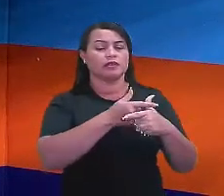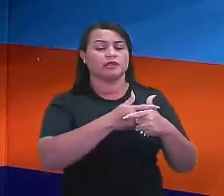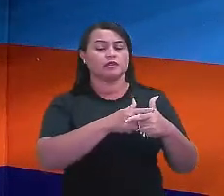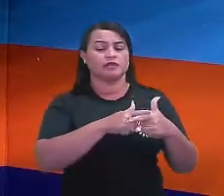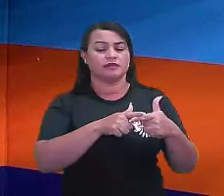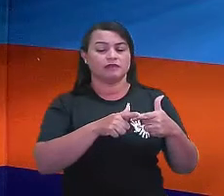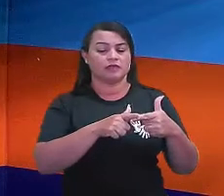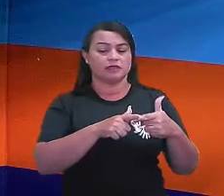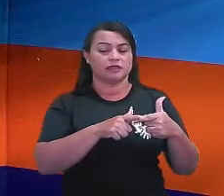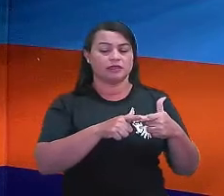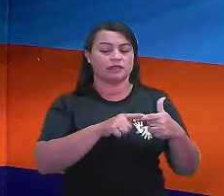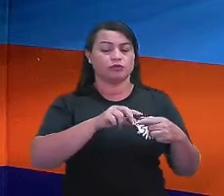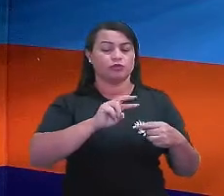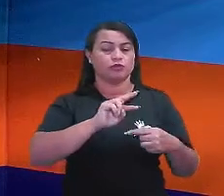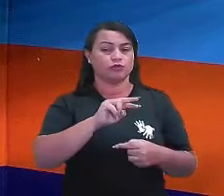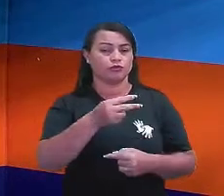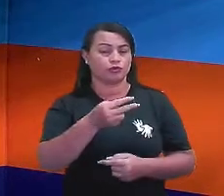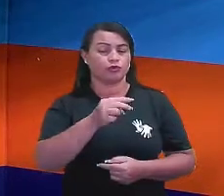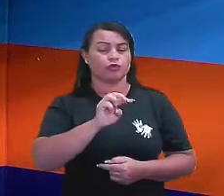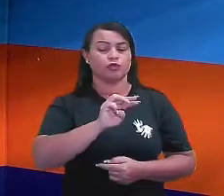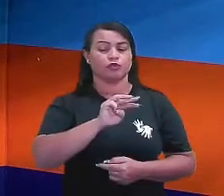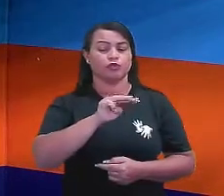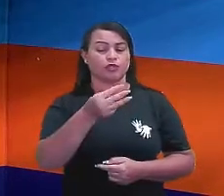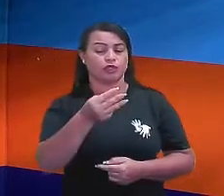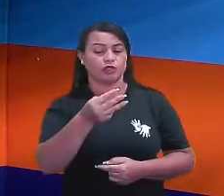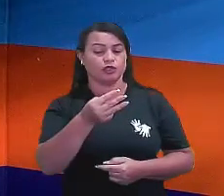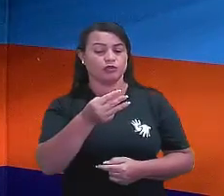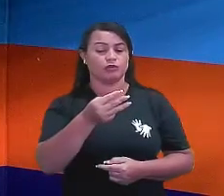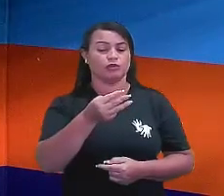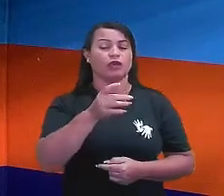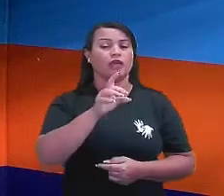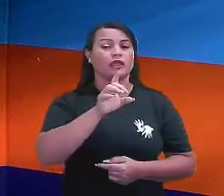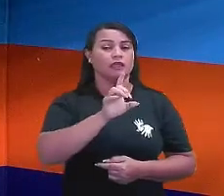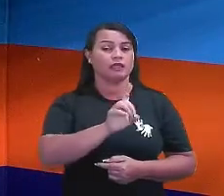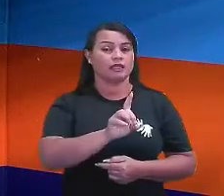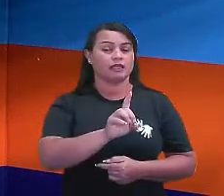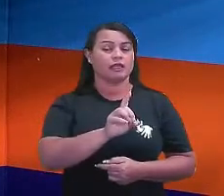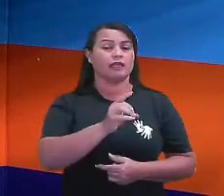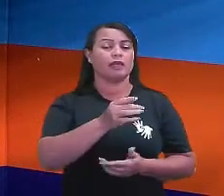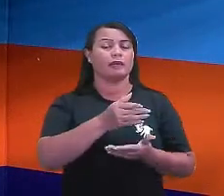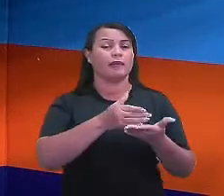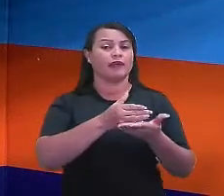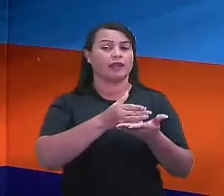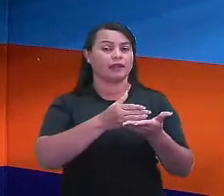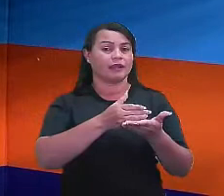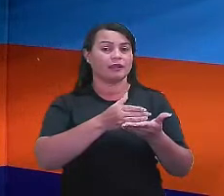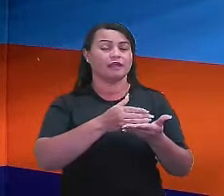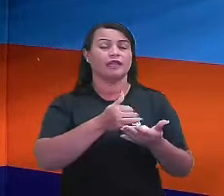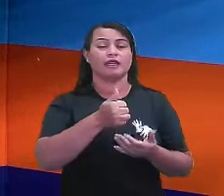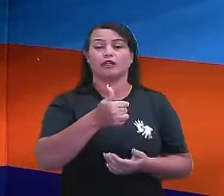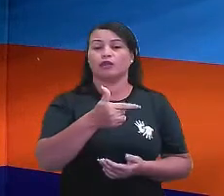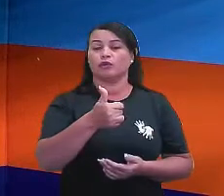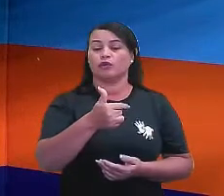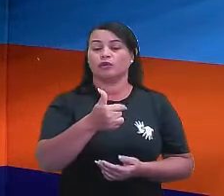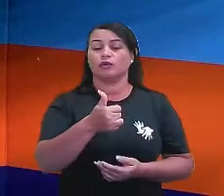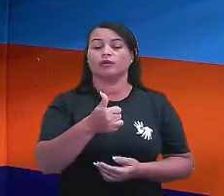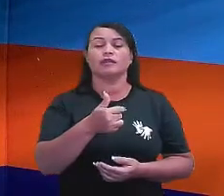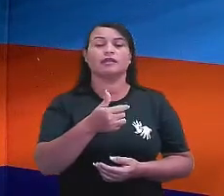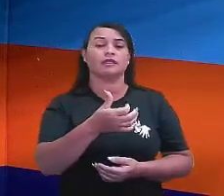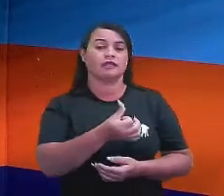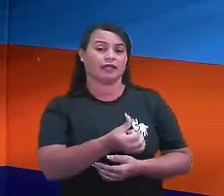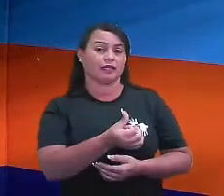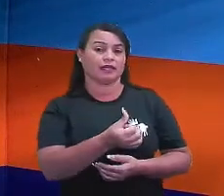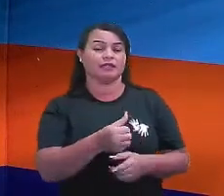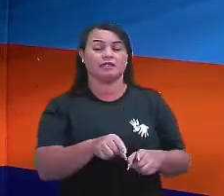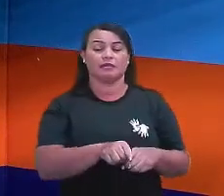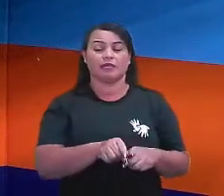divisão, dobro, triplo, dezena, meia dezena, dúzia, meia dúzia,